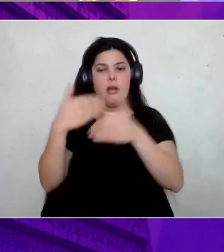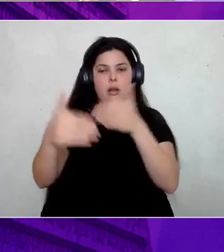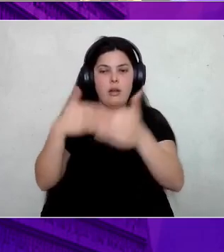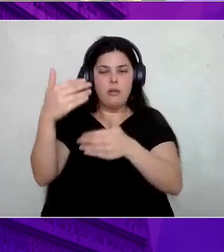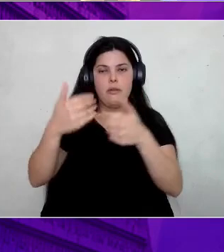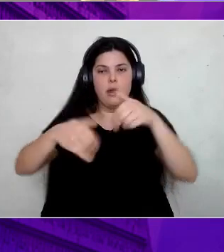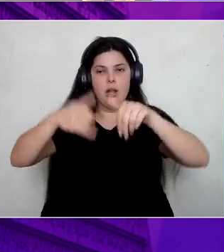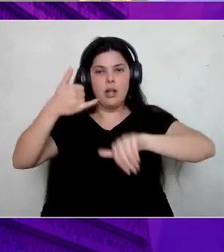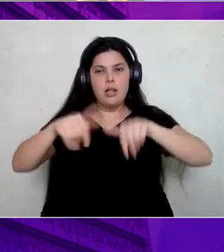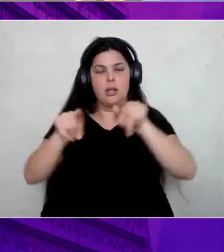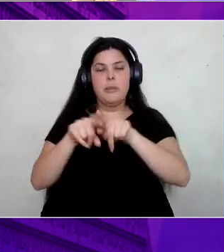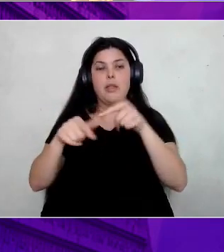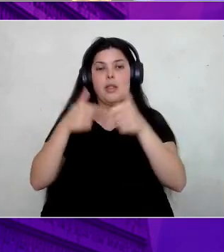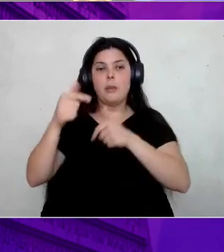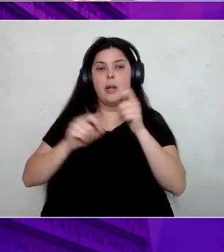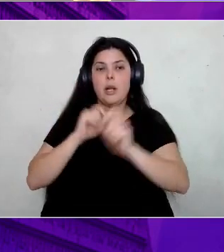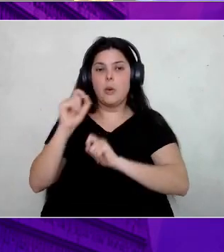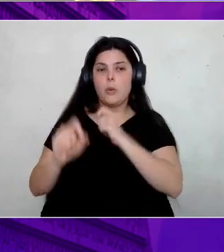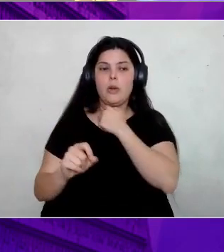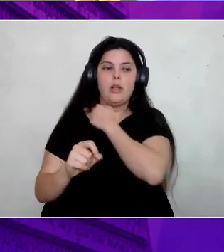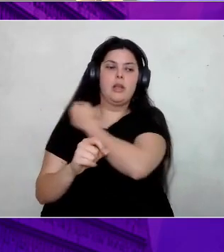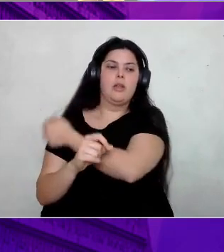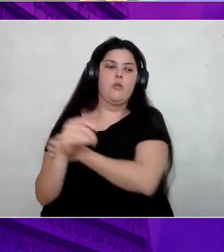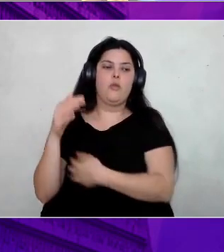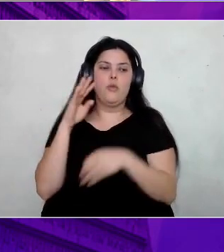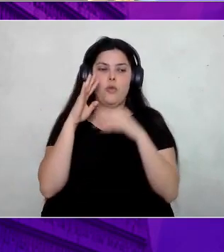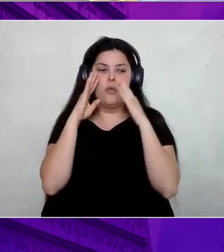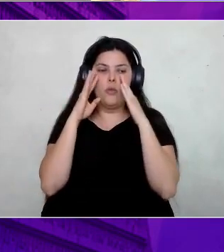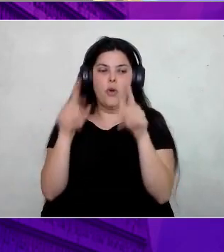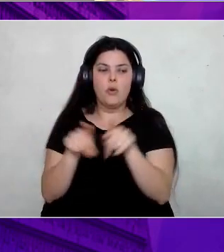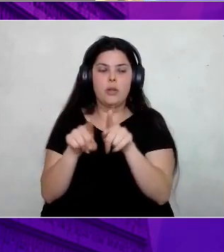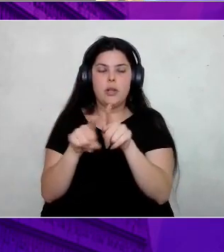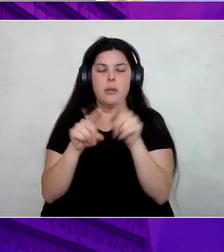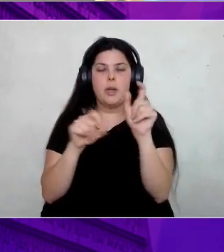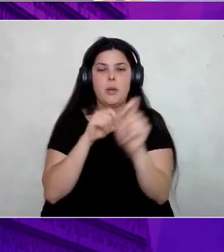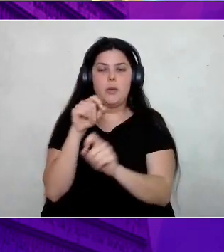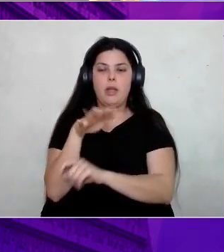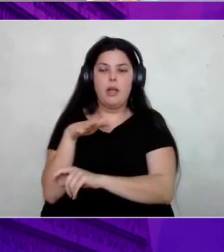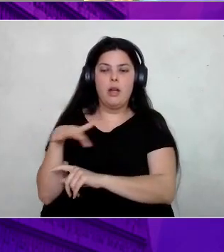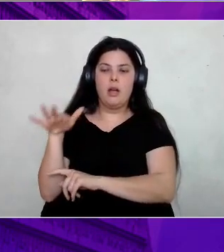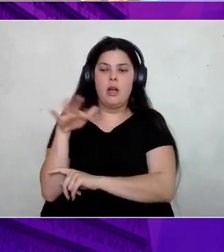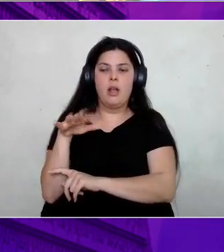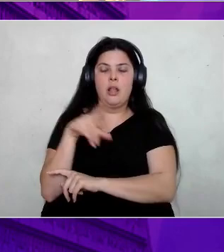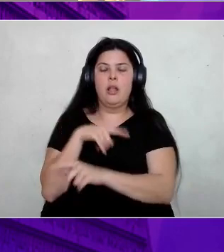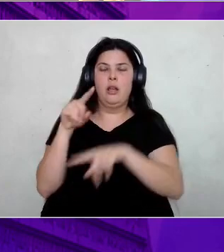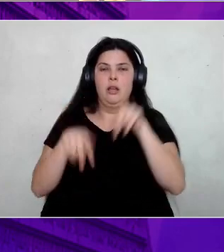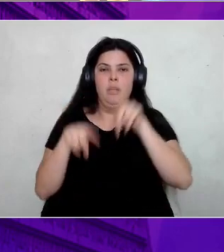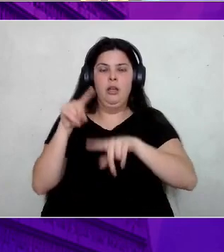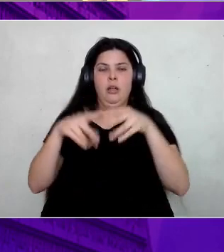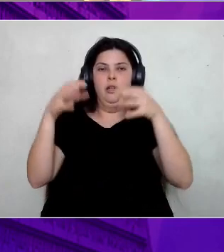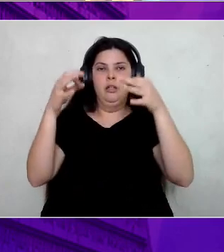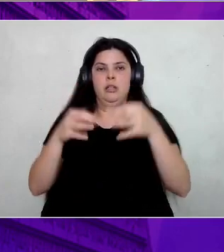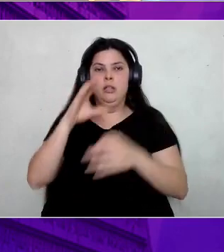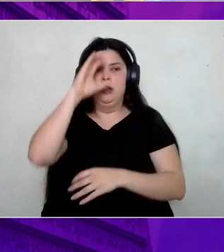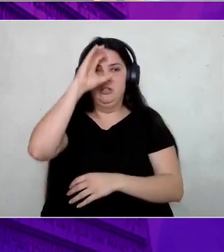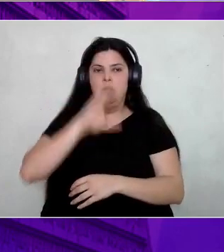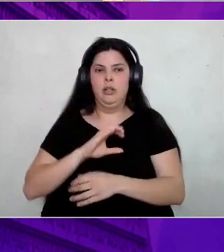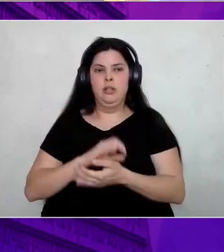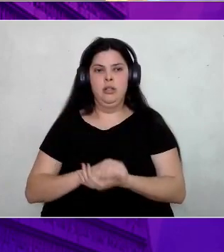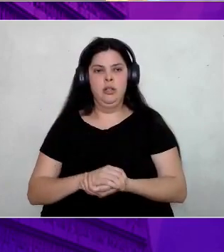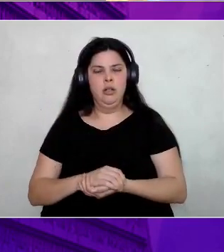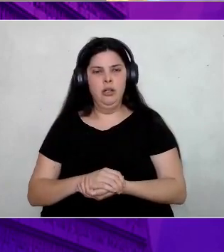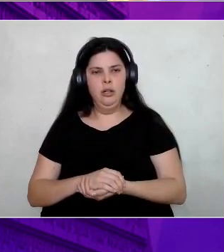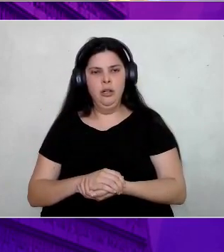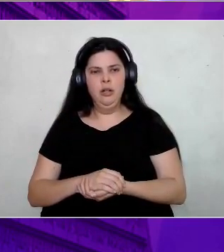trabalhar sendo mais assertivo e voltado muito mais para oferecer um produto ideal para os nossos clientes. Então, esse é o